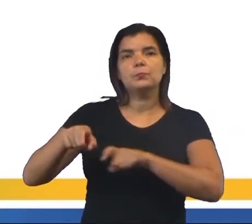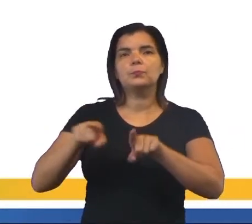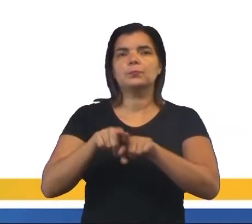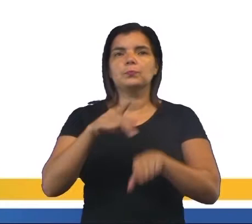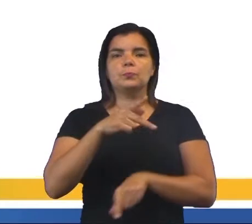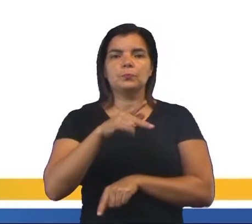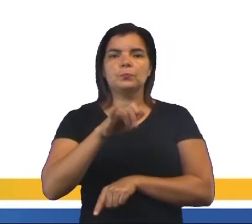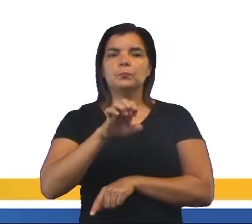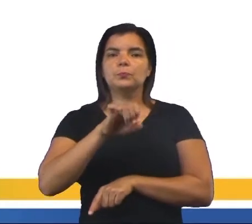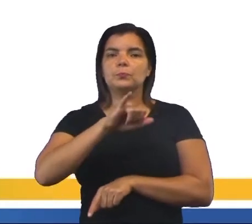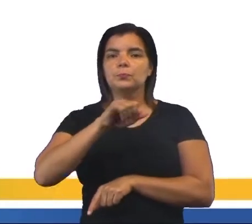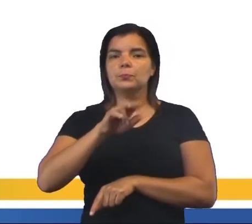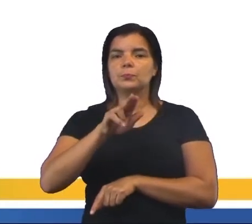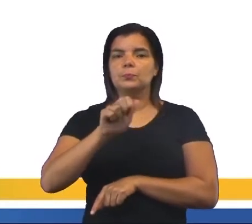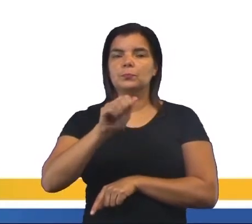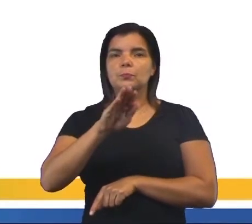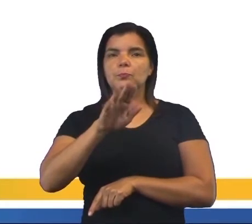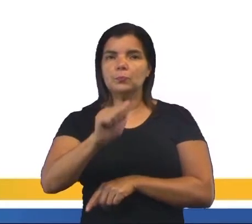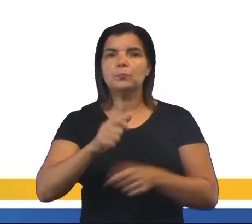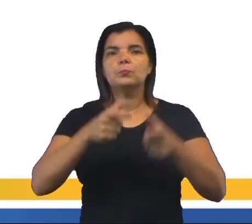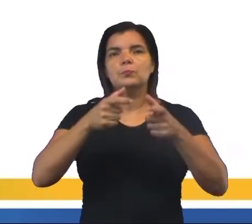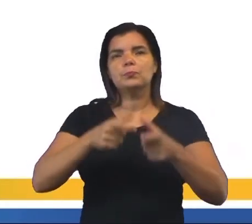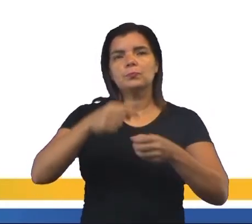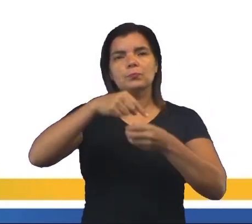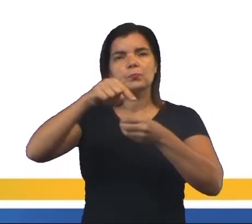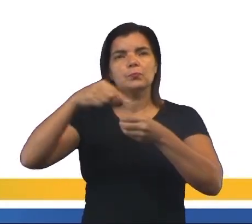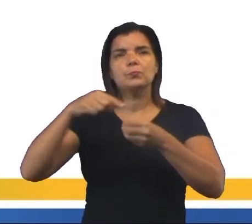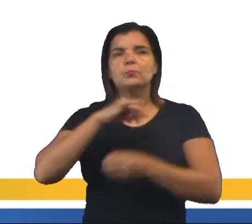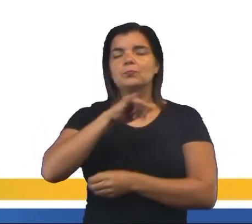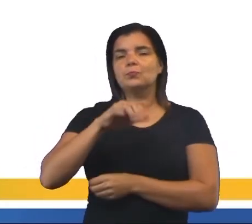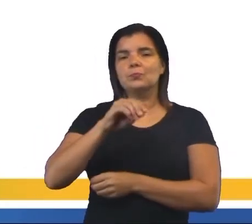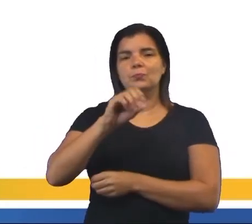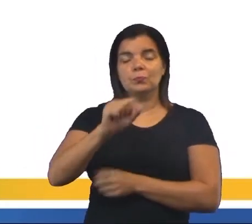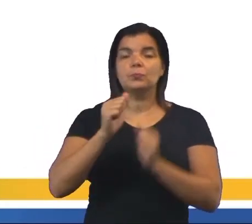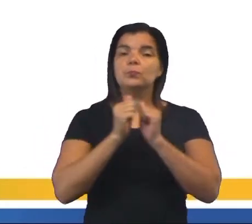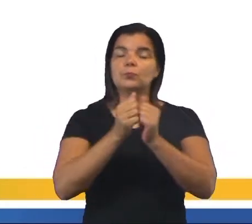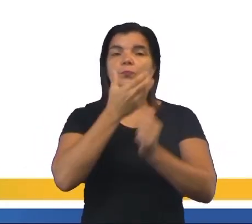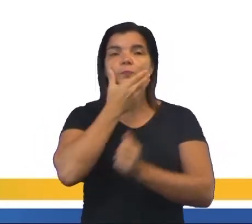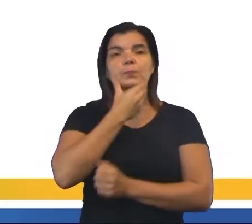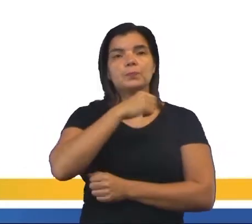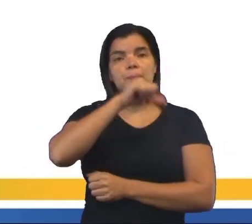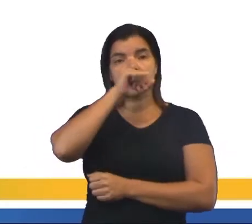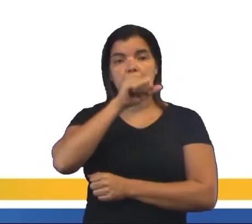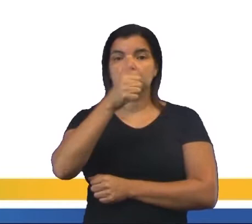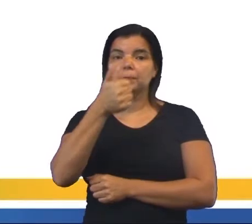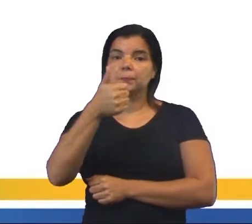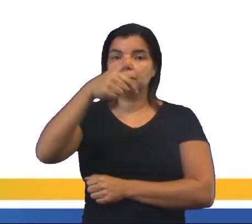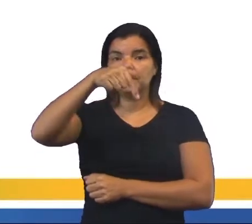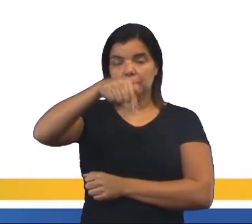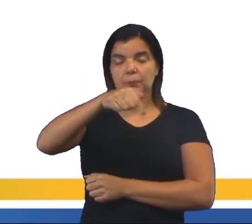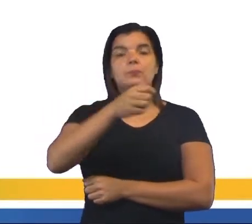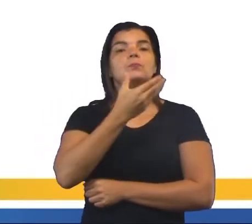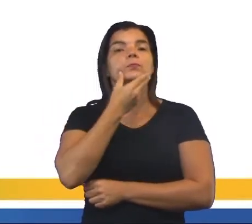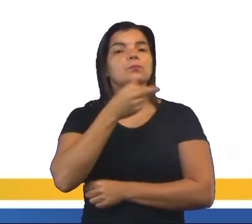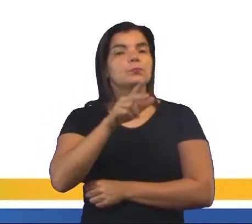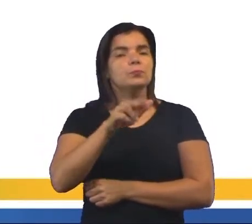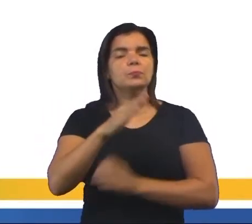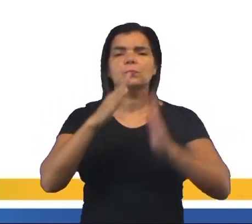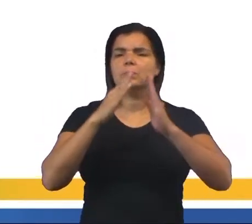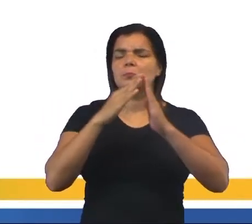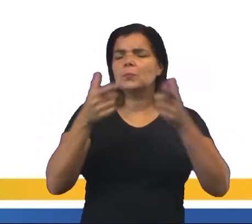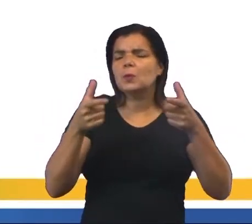Pejuaba, município de José da Penha. Eu morava com meus pais e meus 17 irmãos numa casa pequena,